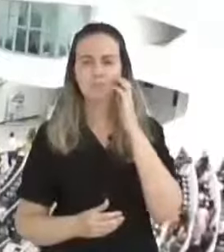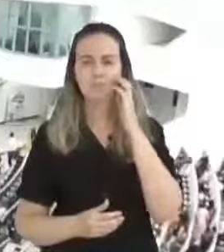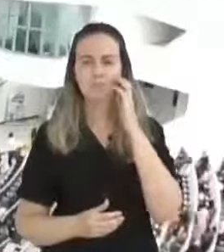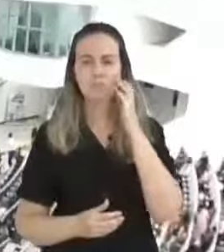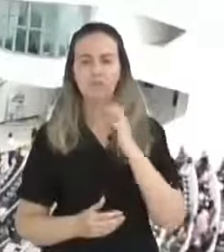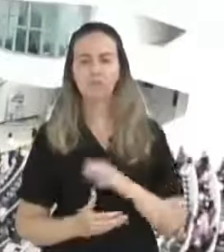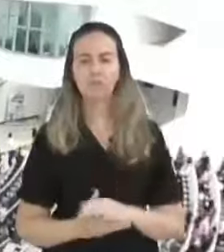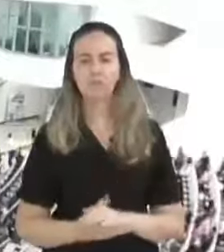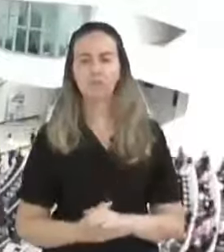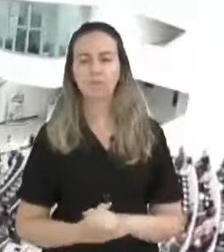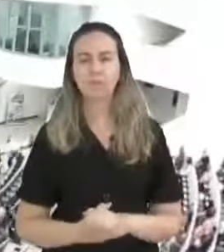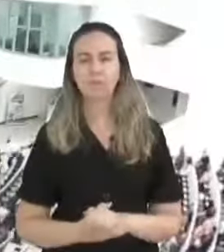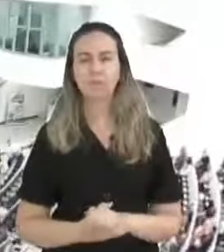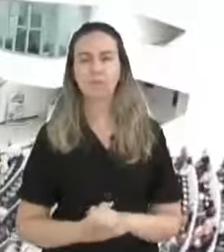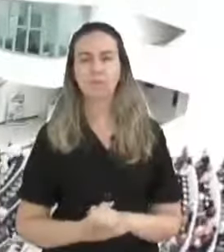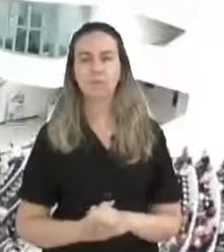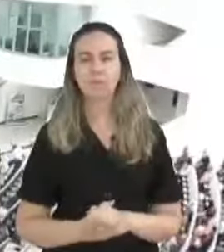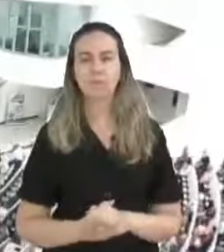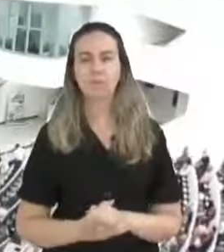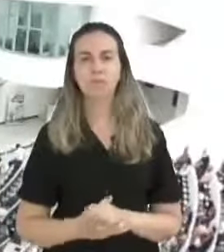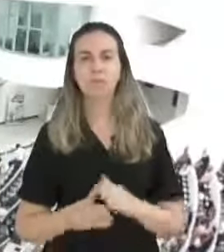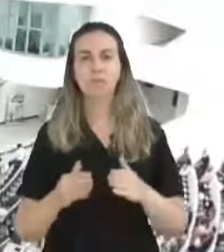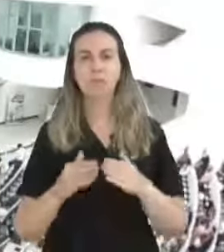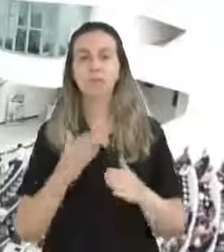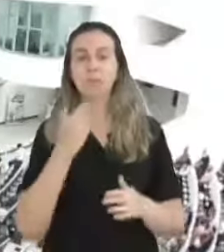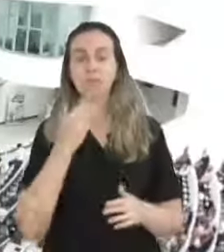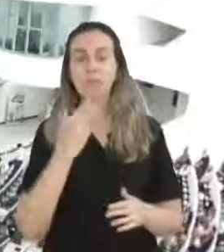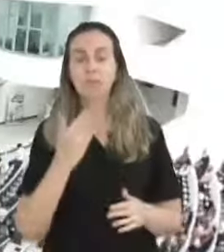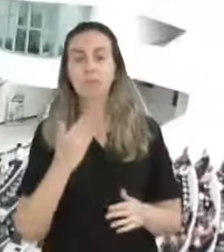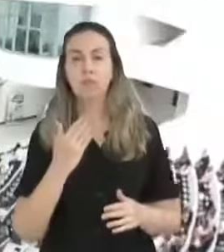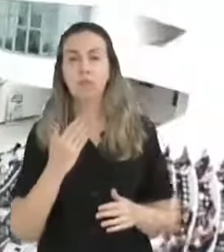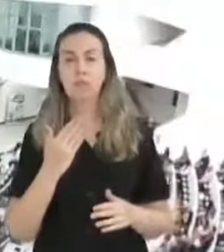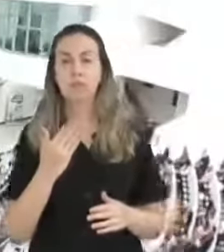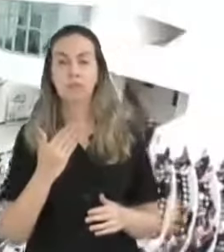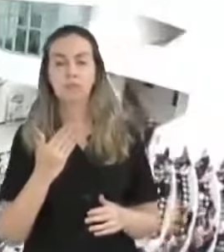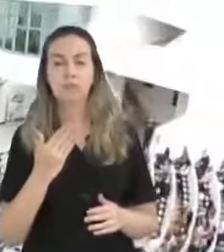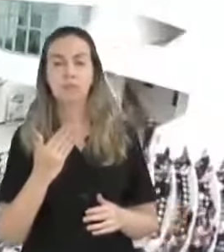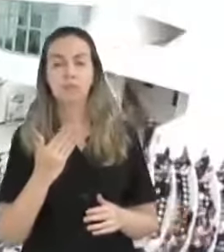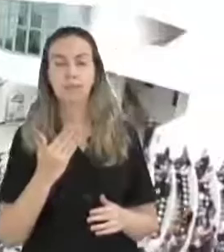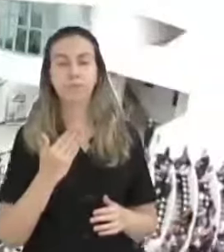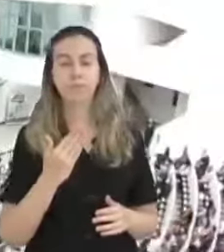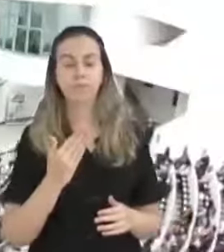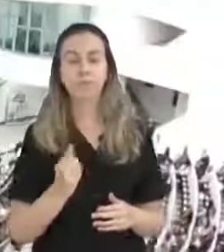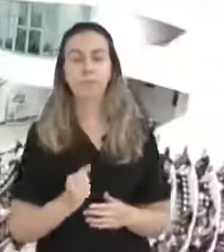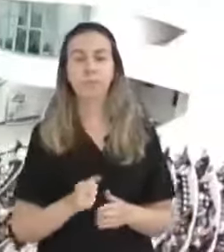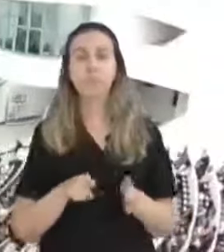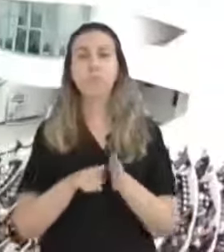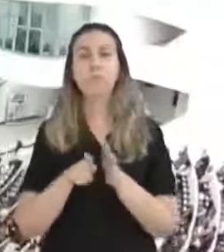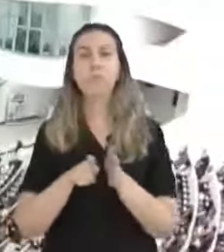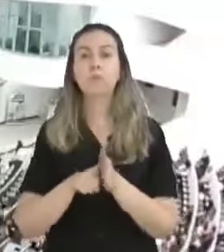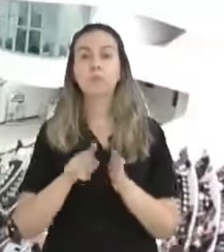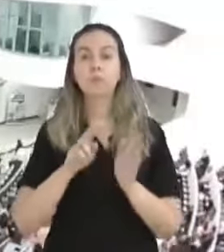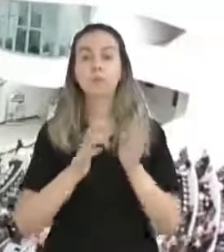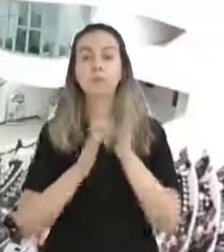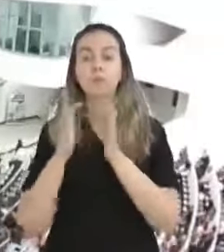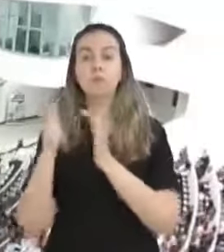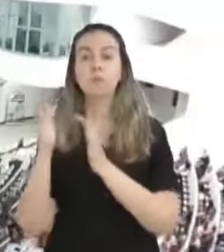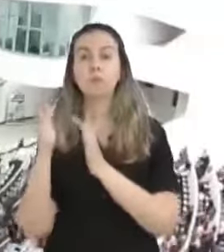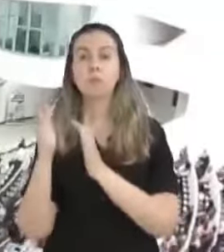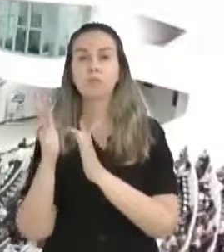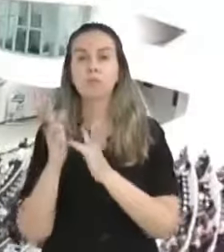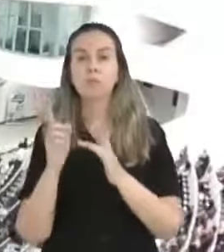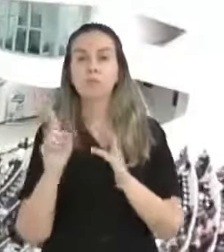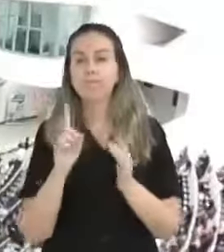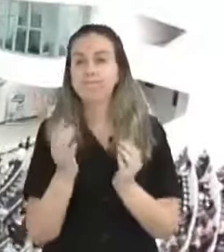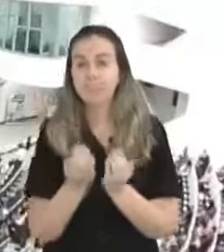Arabaxanda que me amarrai. Eu gostaria rapidamente, em nome de Jesus, perguntar agora onde está uma pessoa